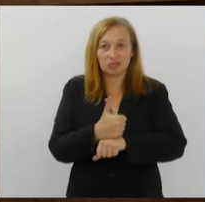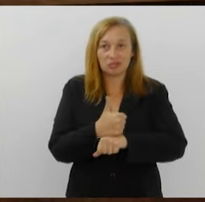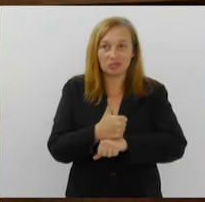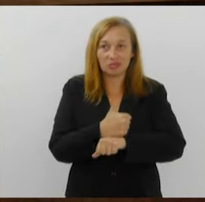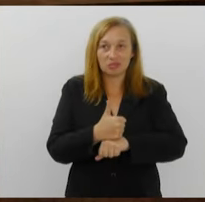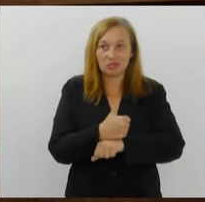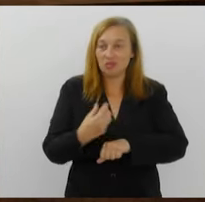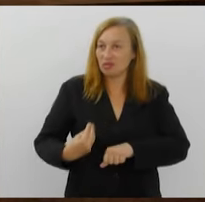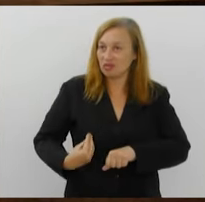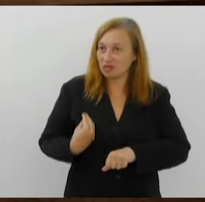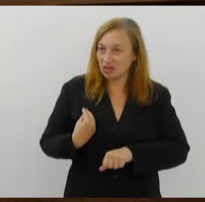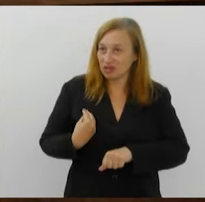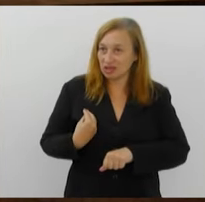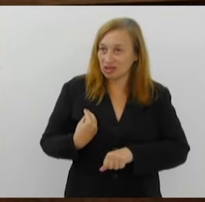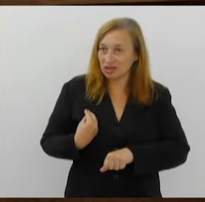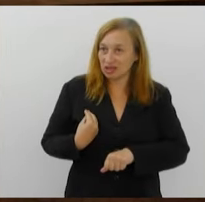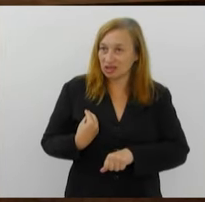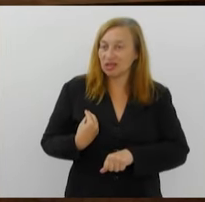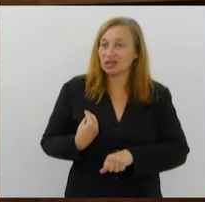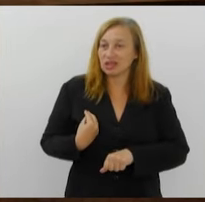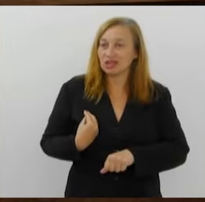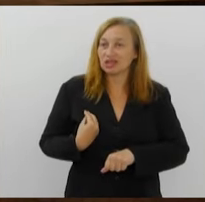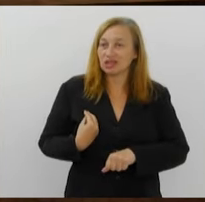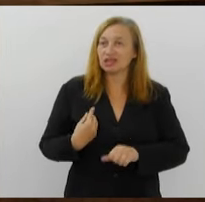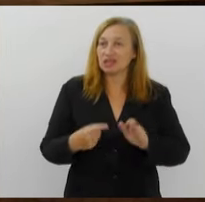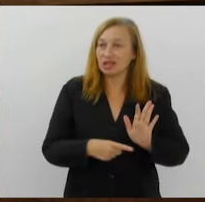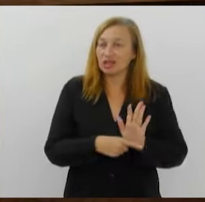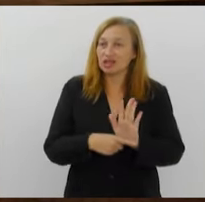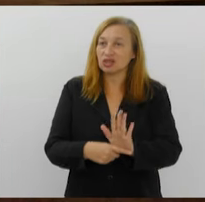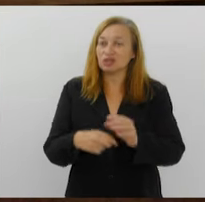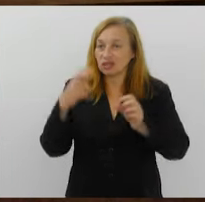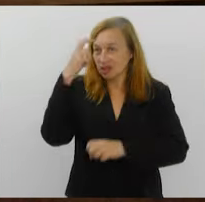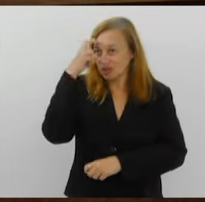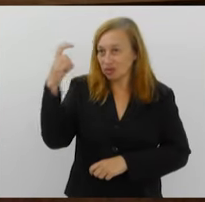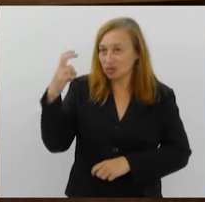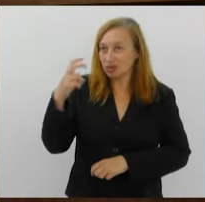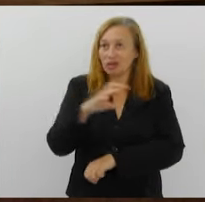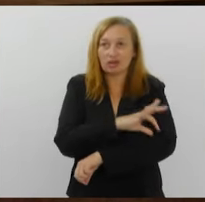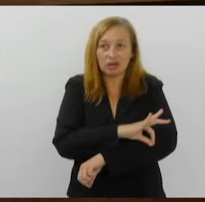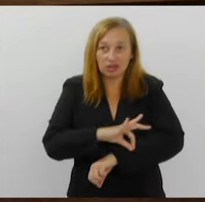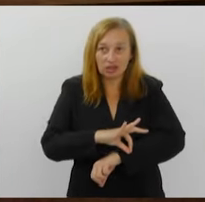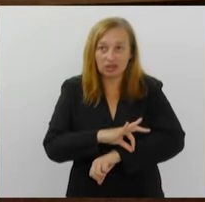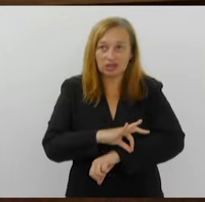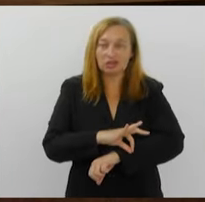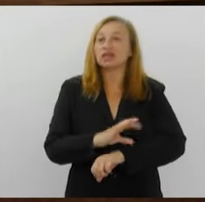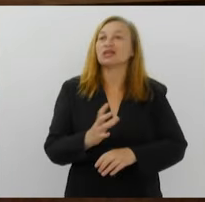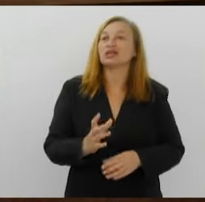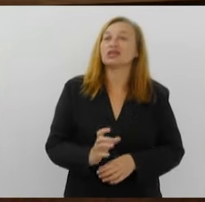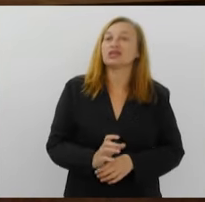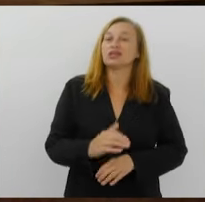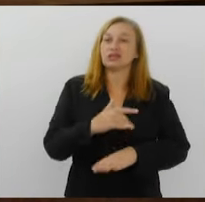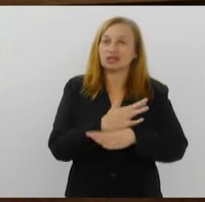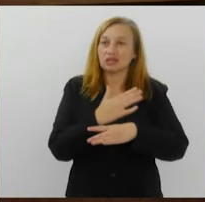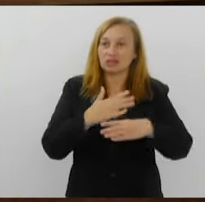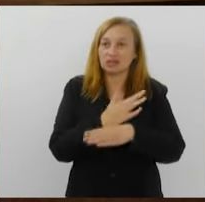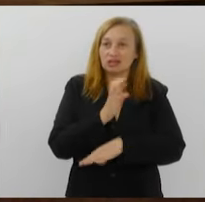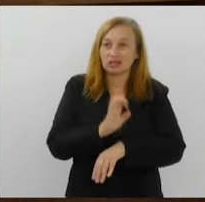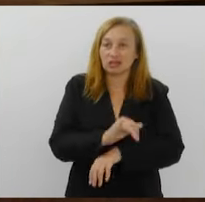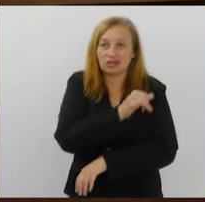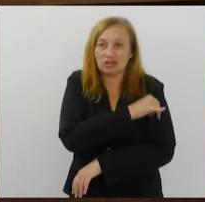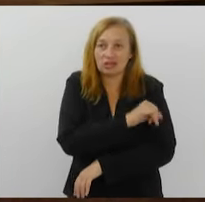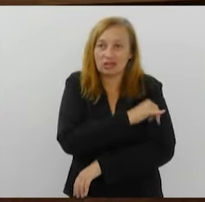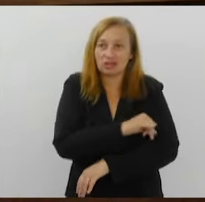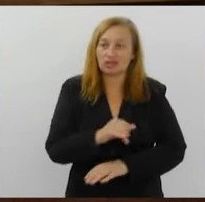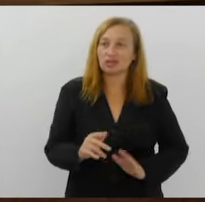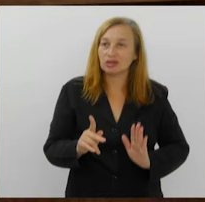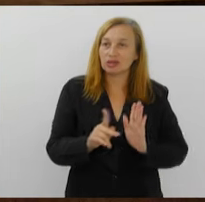uma vida vastíssima de contribuição à cultura, à arquitetura, ao urbanismo no nosso estado do Rio de Janeiro.